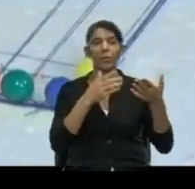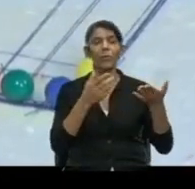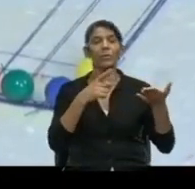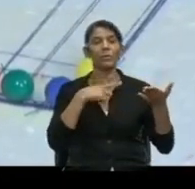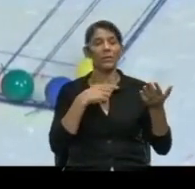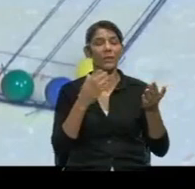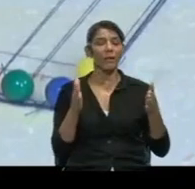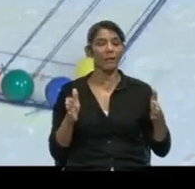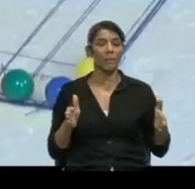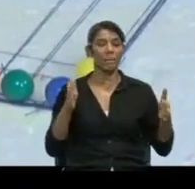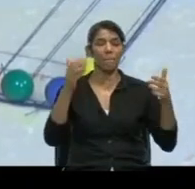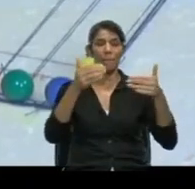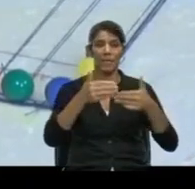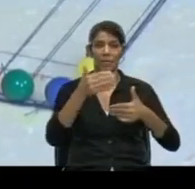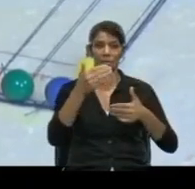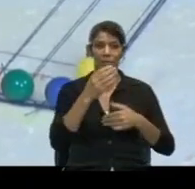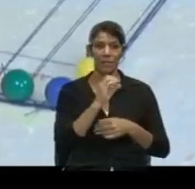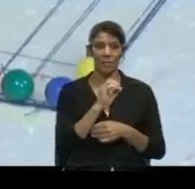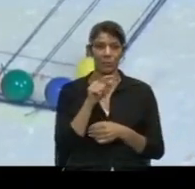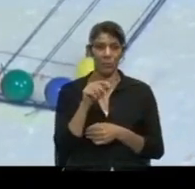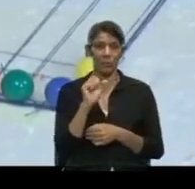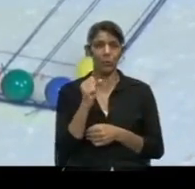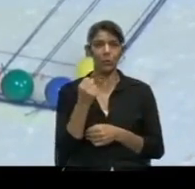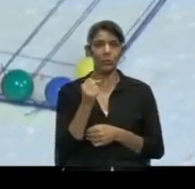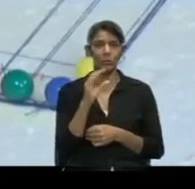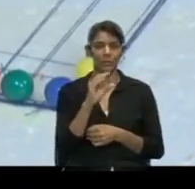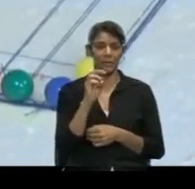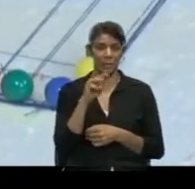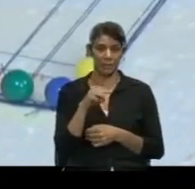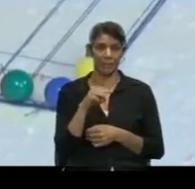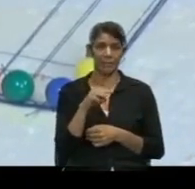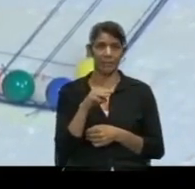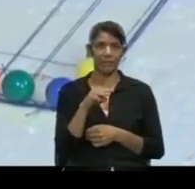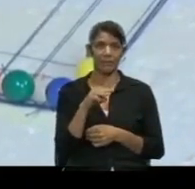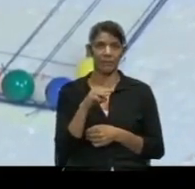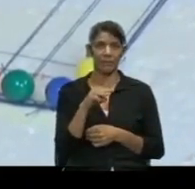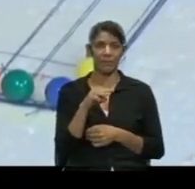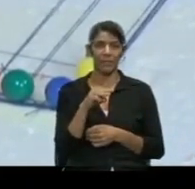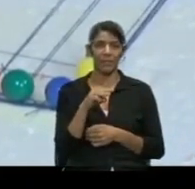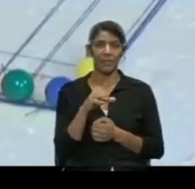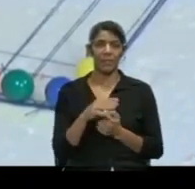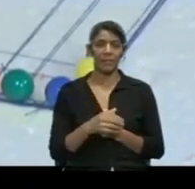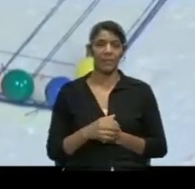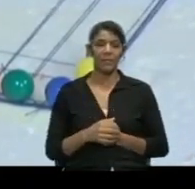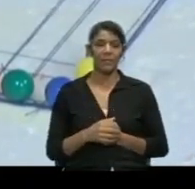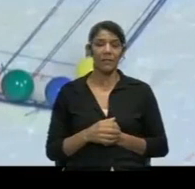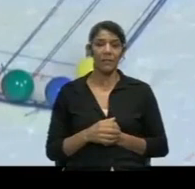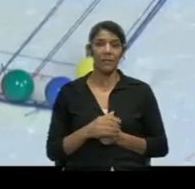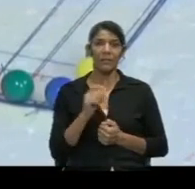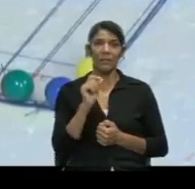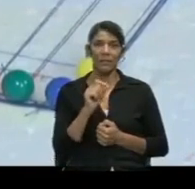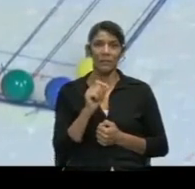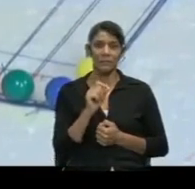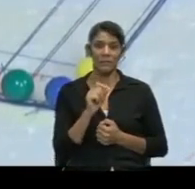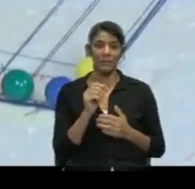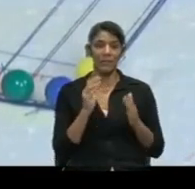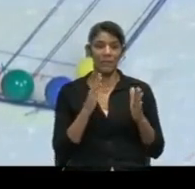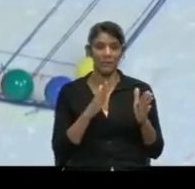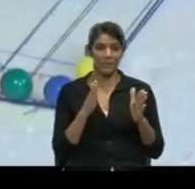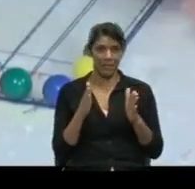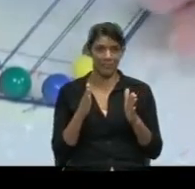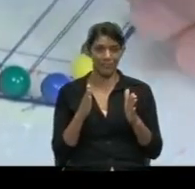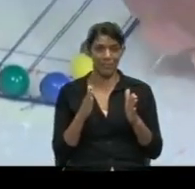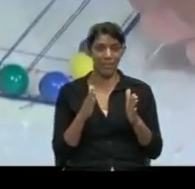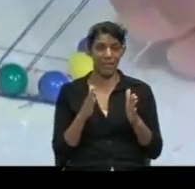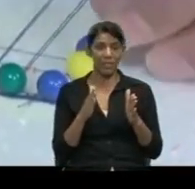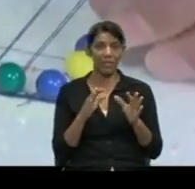tem cada parede? 0,8 centímetros nessa nossa cota aqui, tá? Nessa nossa escala aqui.